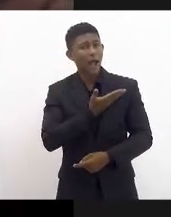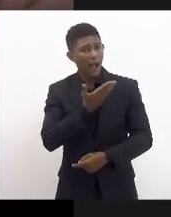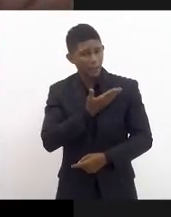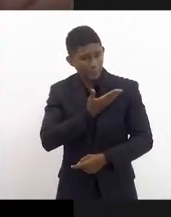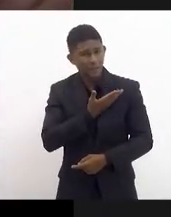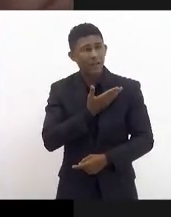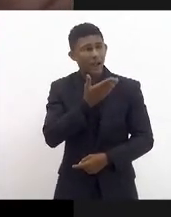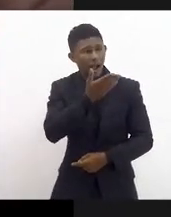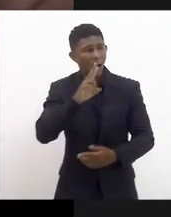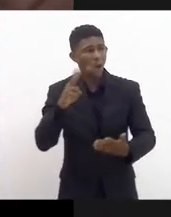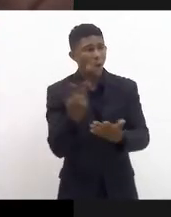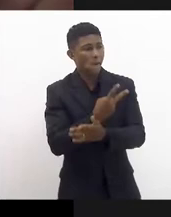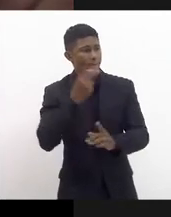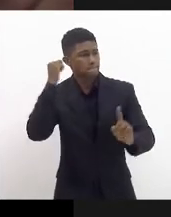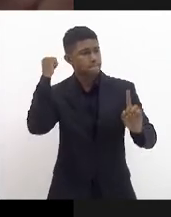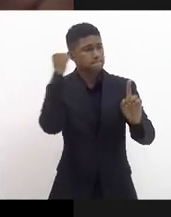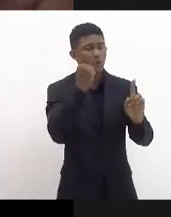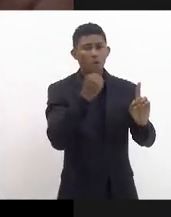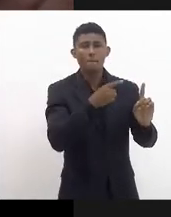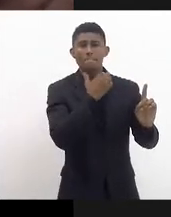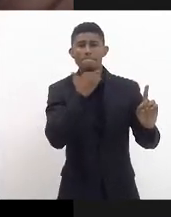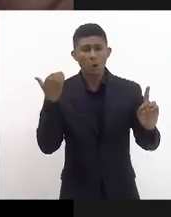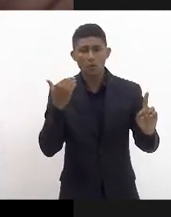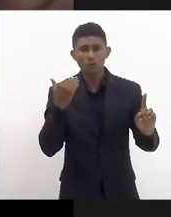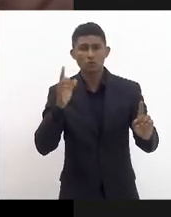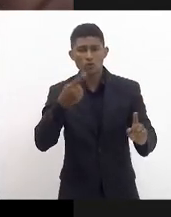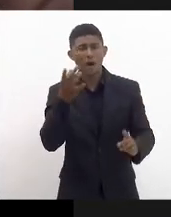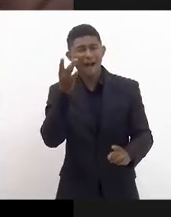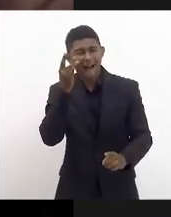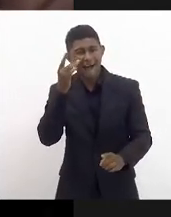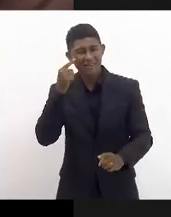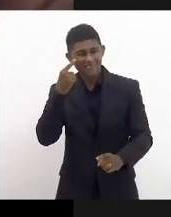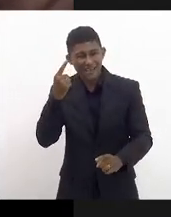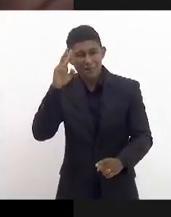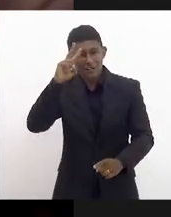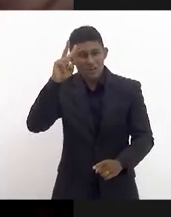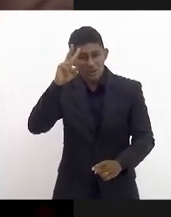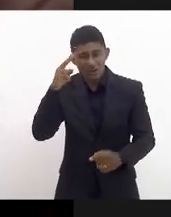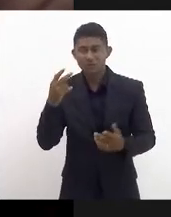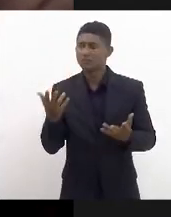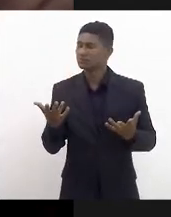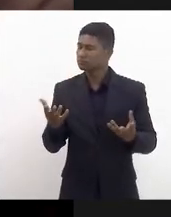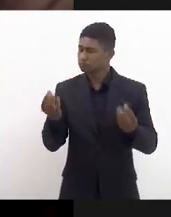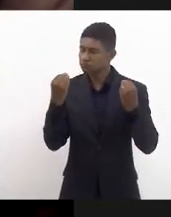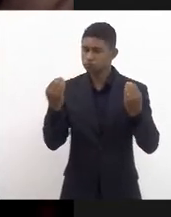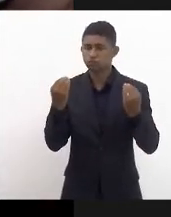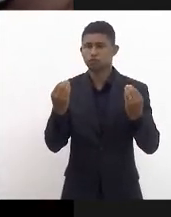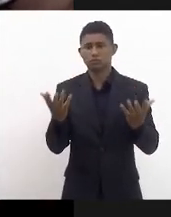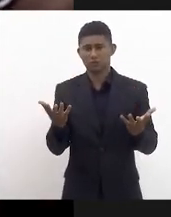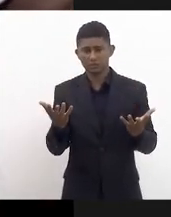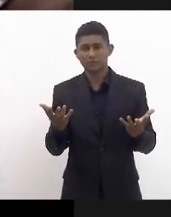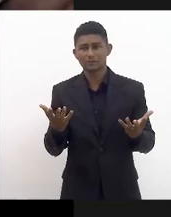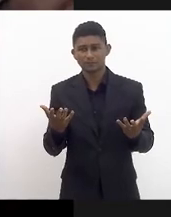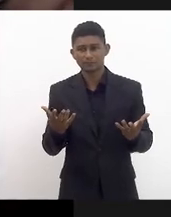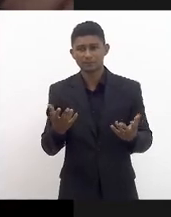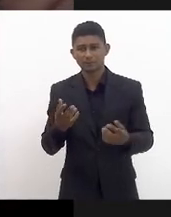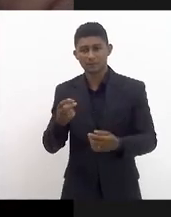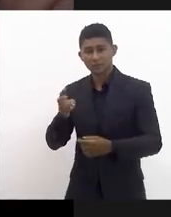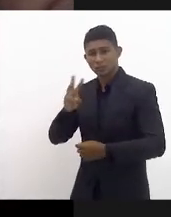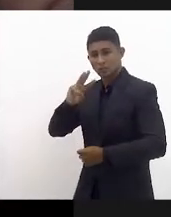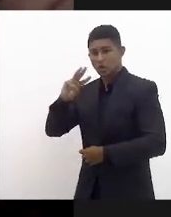parlamentar. Ninguém aqui sabe o que é isso para nós, principalmente para nós três